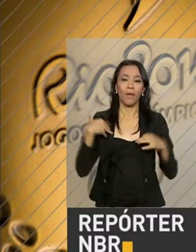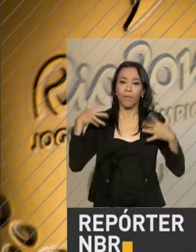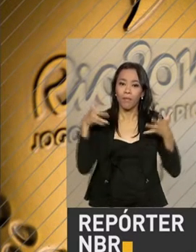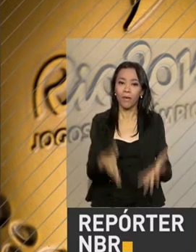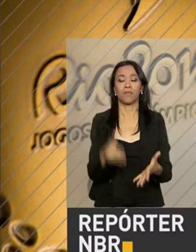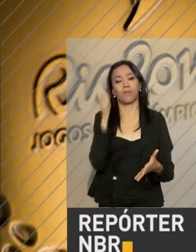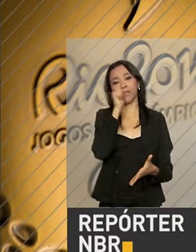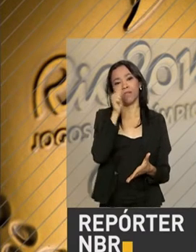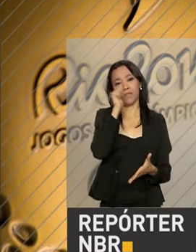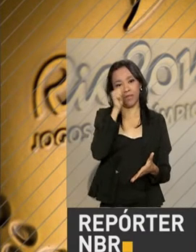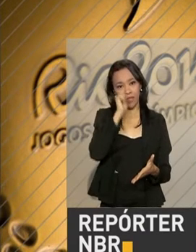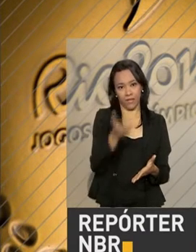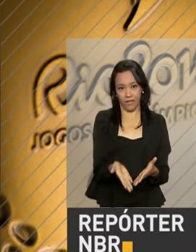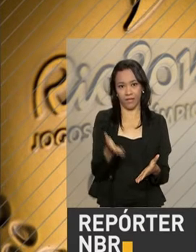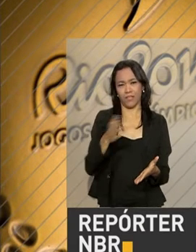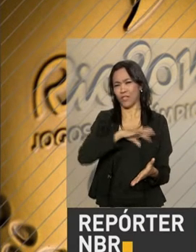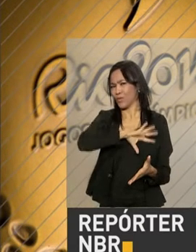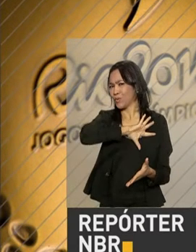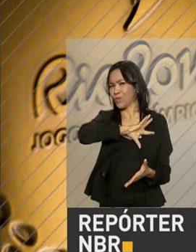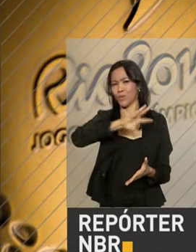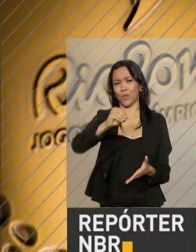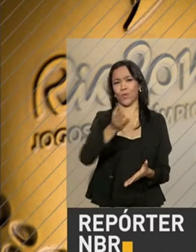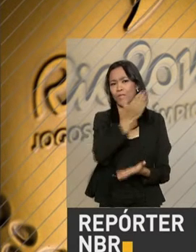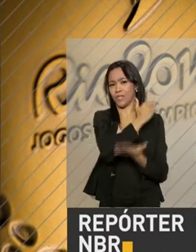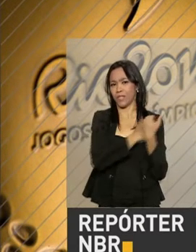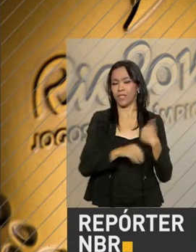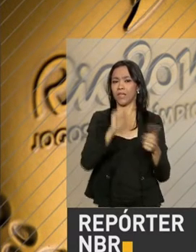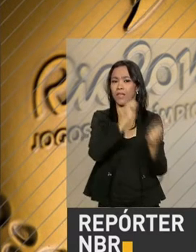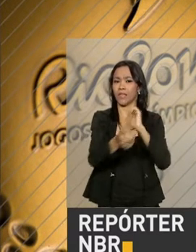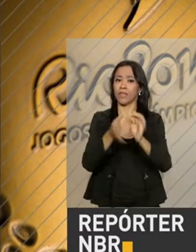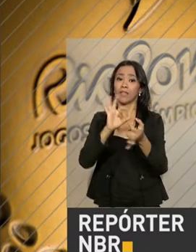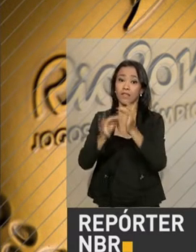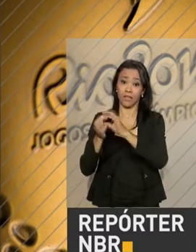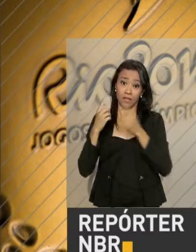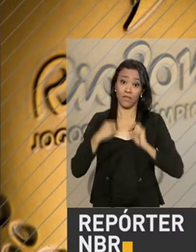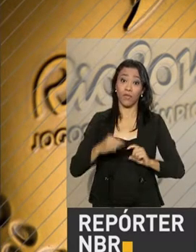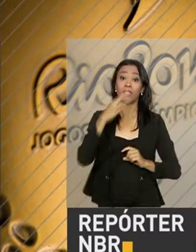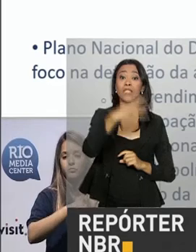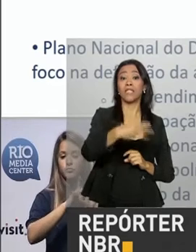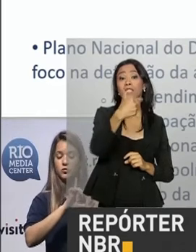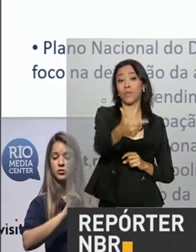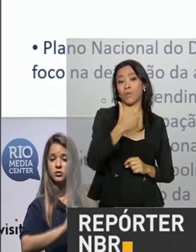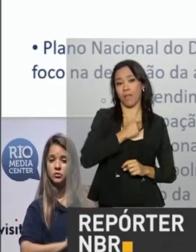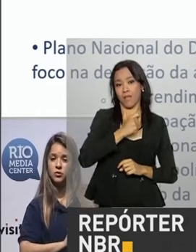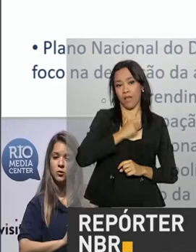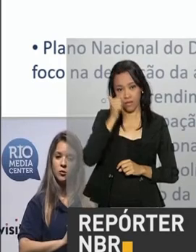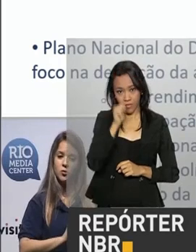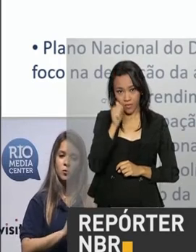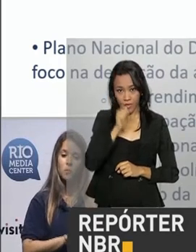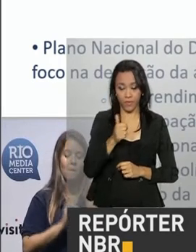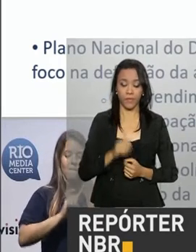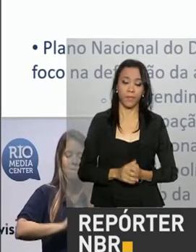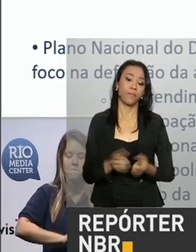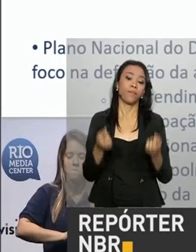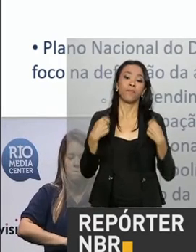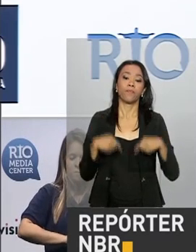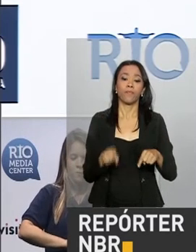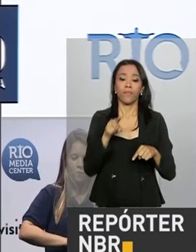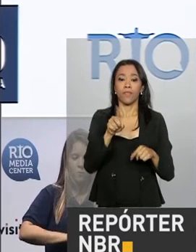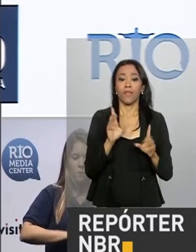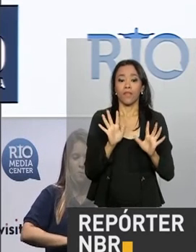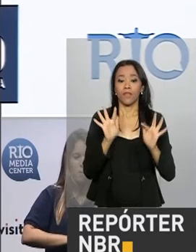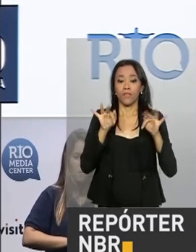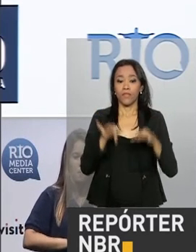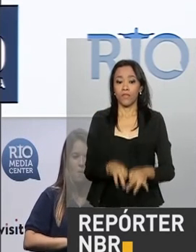de todas as paraolimpíadas foram 32 medalhas para mulheres cerramos os